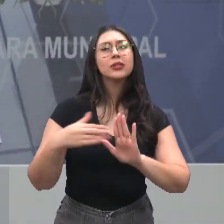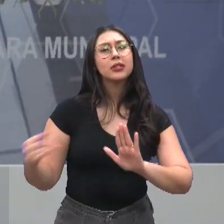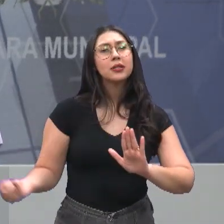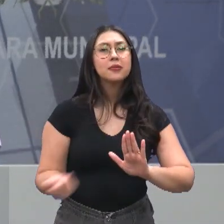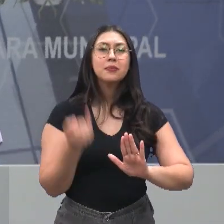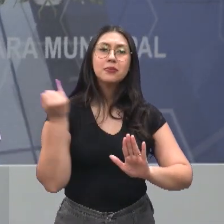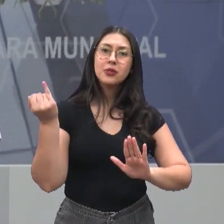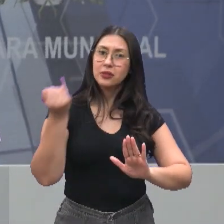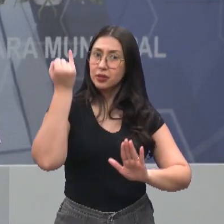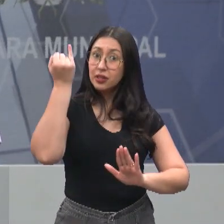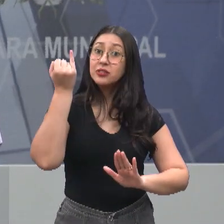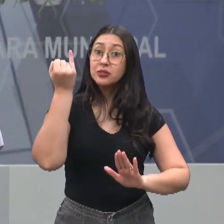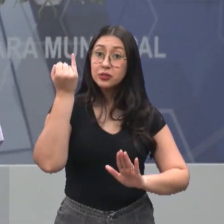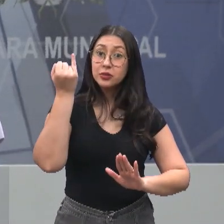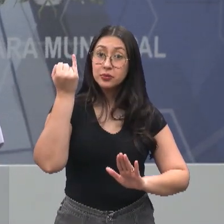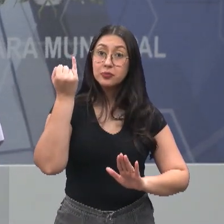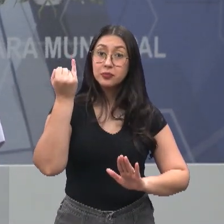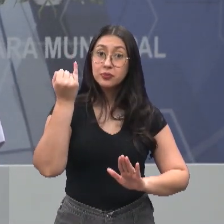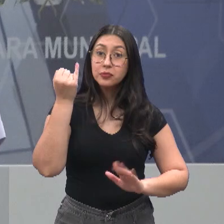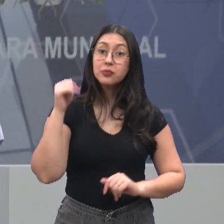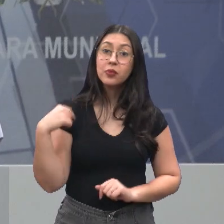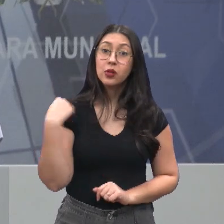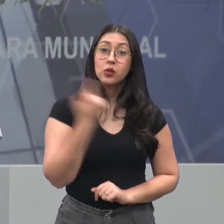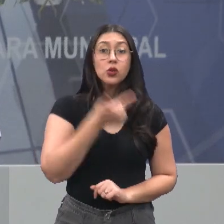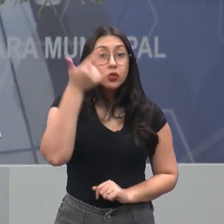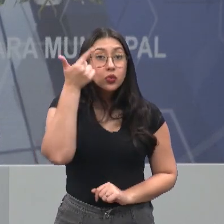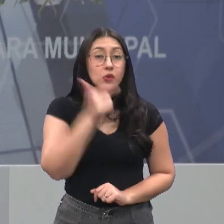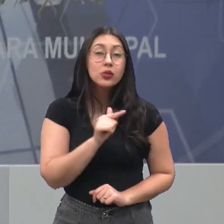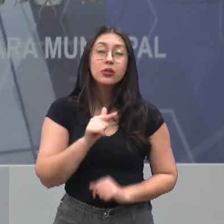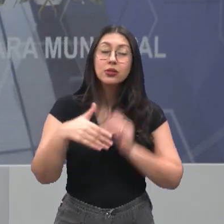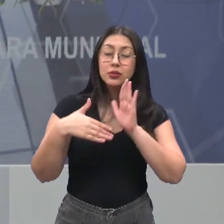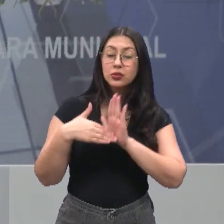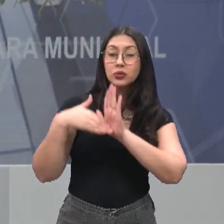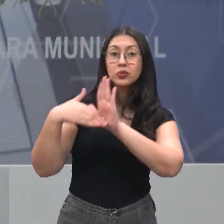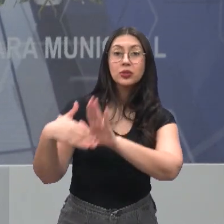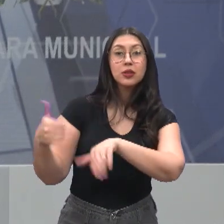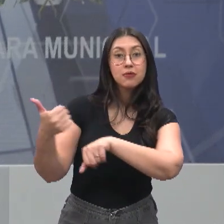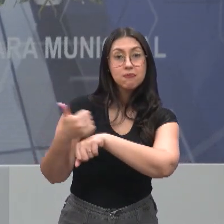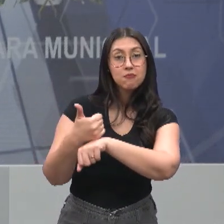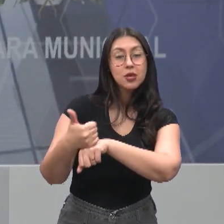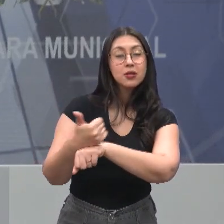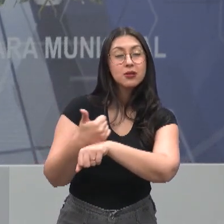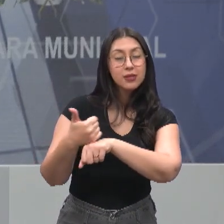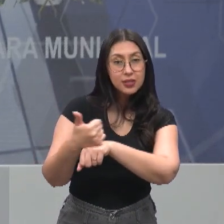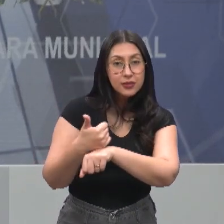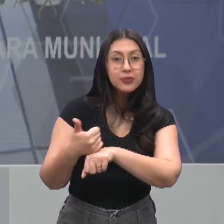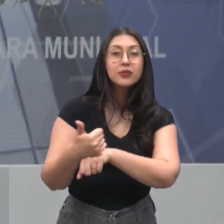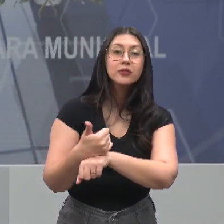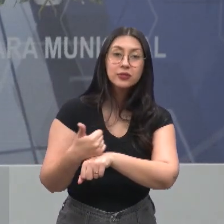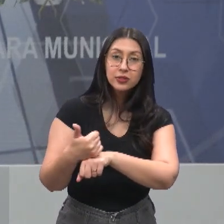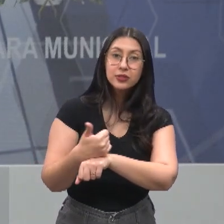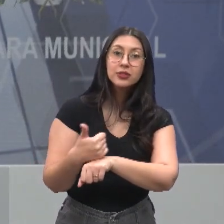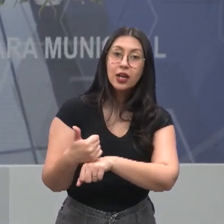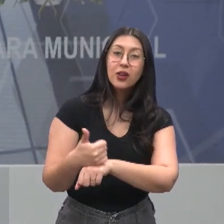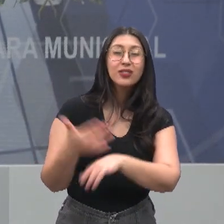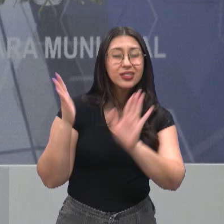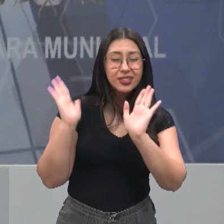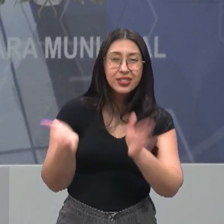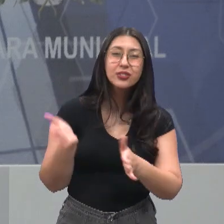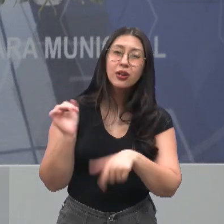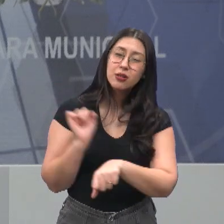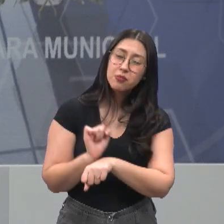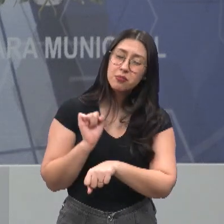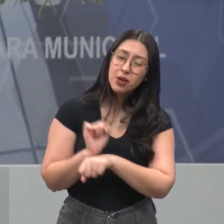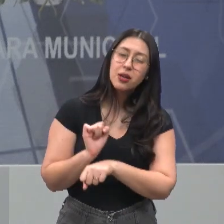a gente tenha essa classe de trabalhadores contempladas com esse anseio deles de muitos